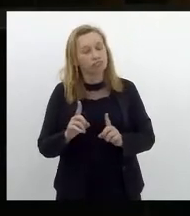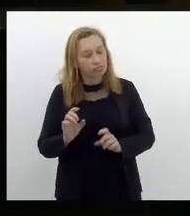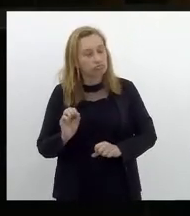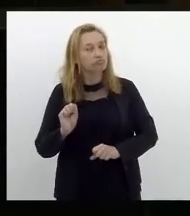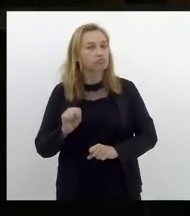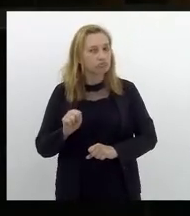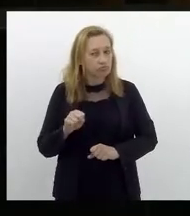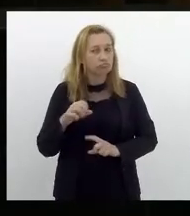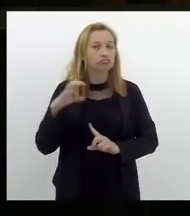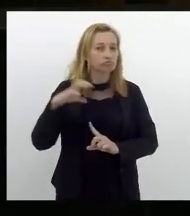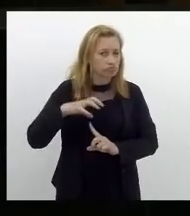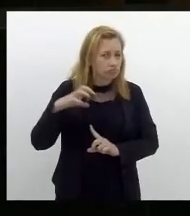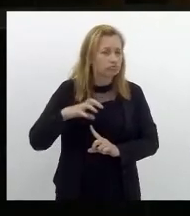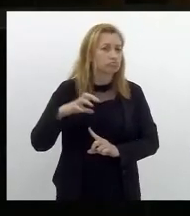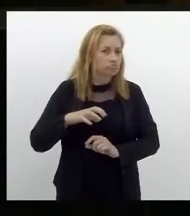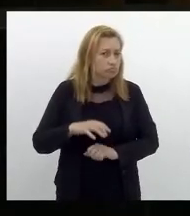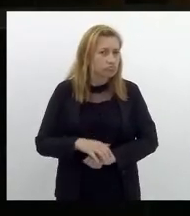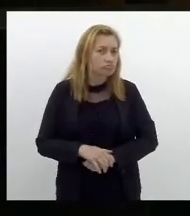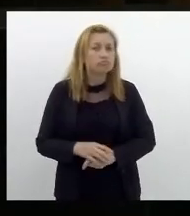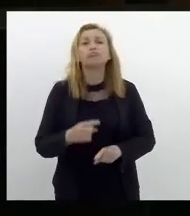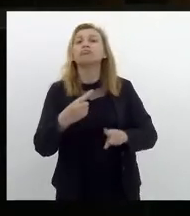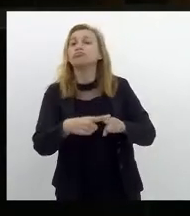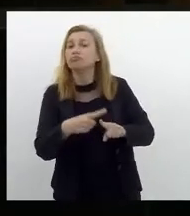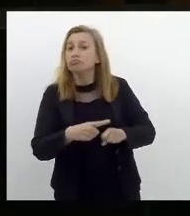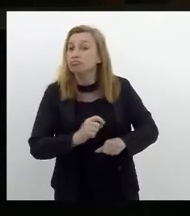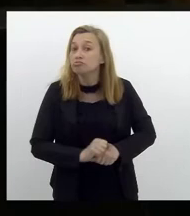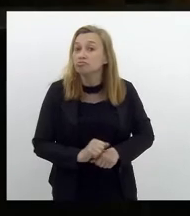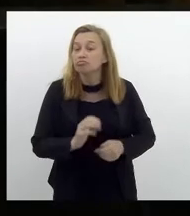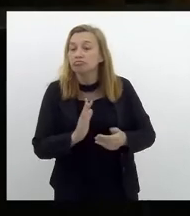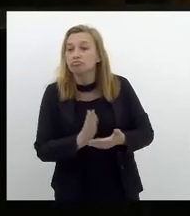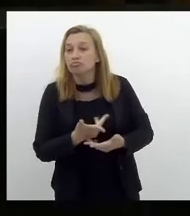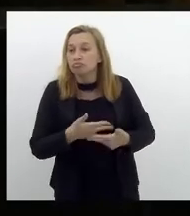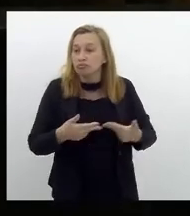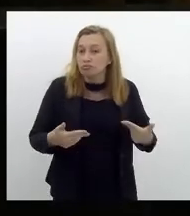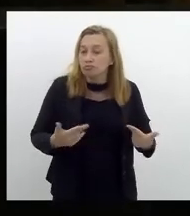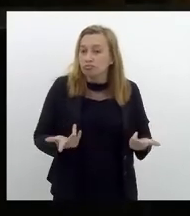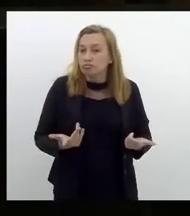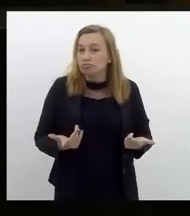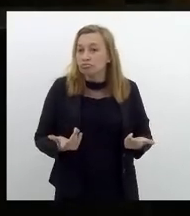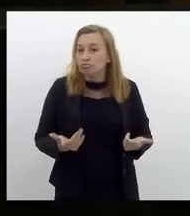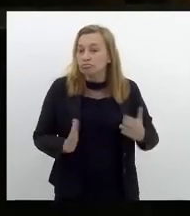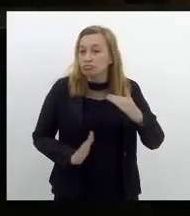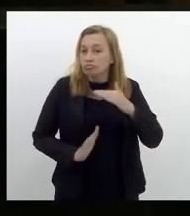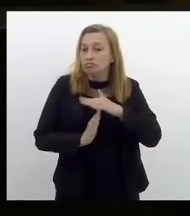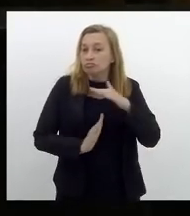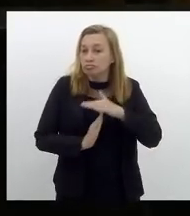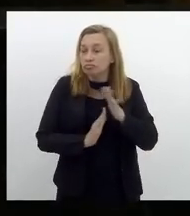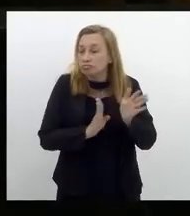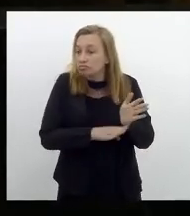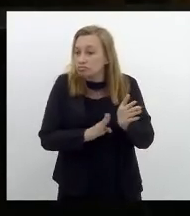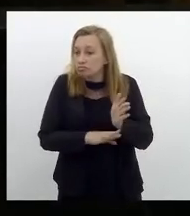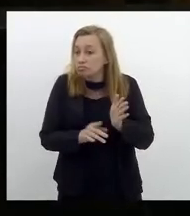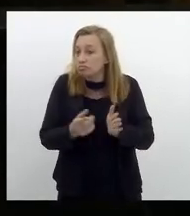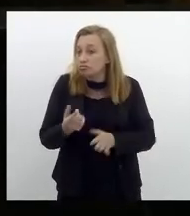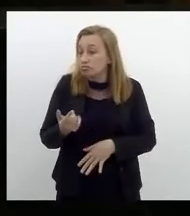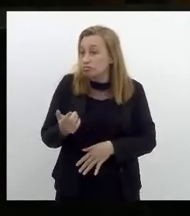influencia demais. Porque, muitas vezes, se o teto de gasto está limitado muito baixo,